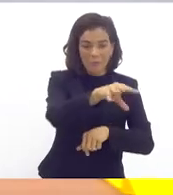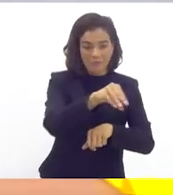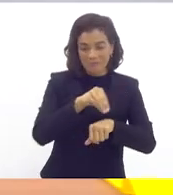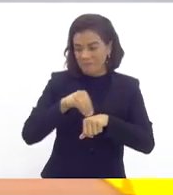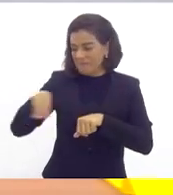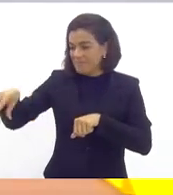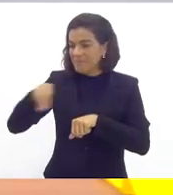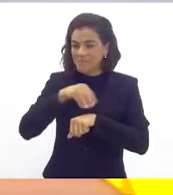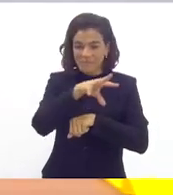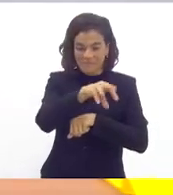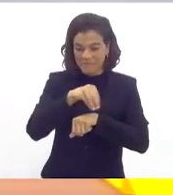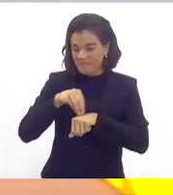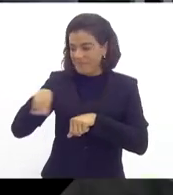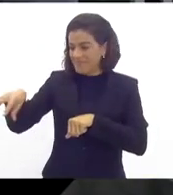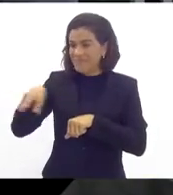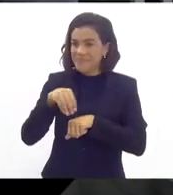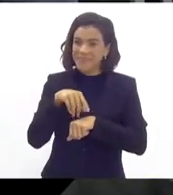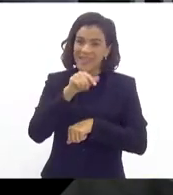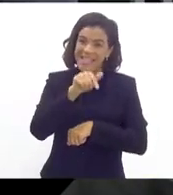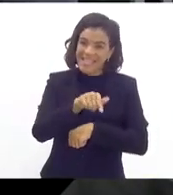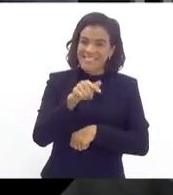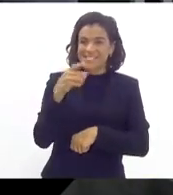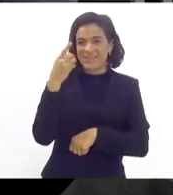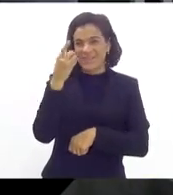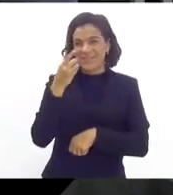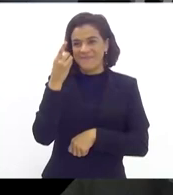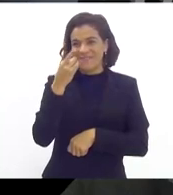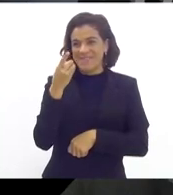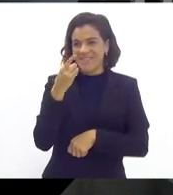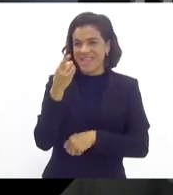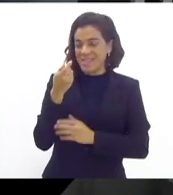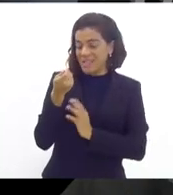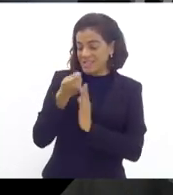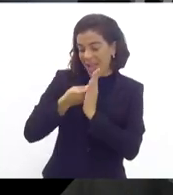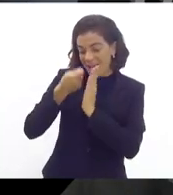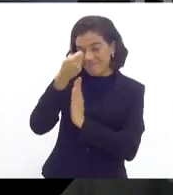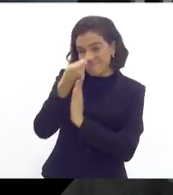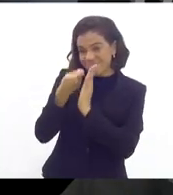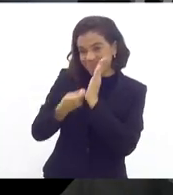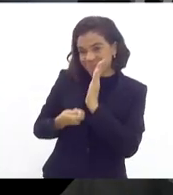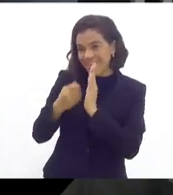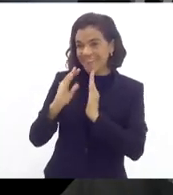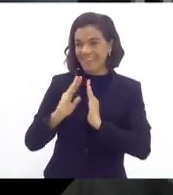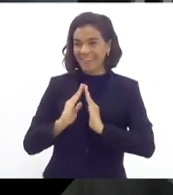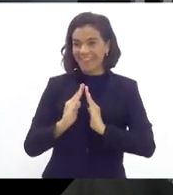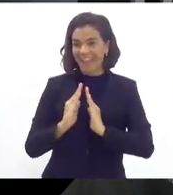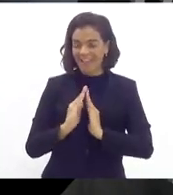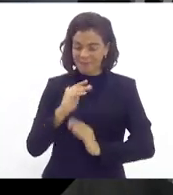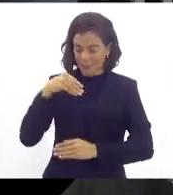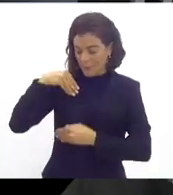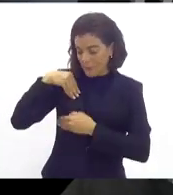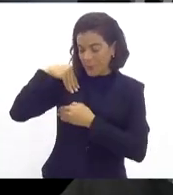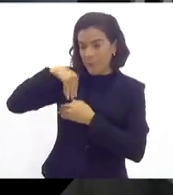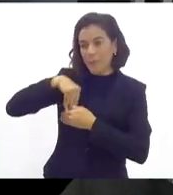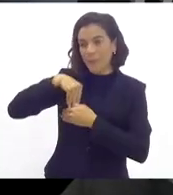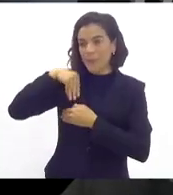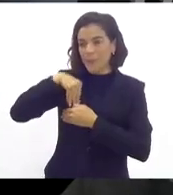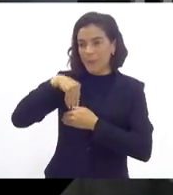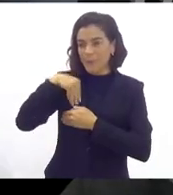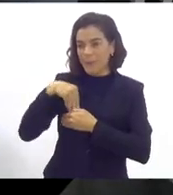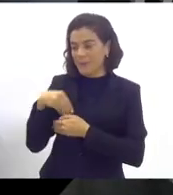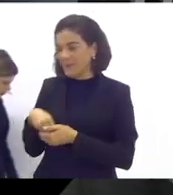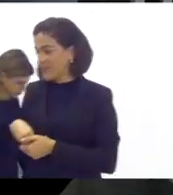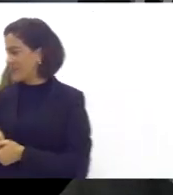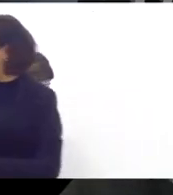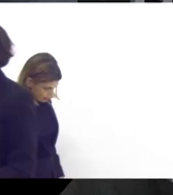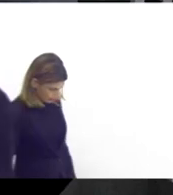tenho delegação. Esse é o deputado Luiz Paulo, veio com dever de casa no bolso. Já traz tudo, tá bom. Esse é o deputado Luiz Paulo